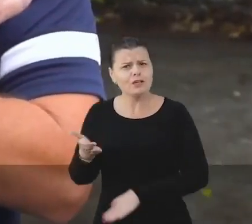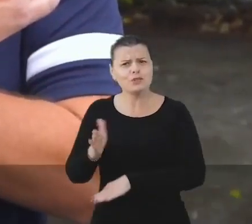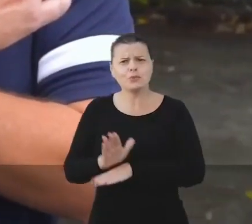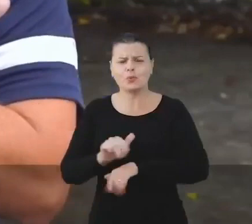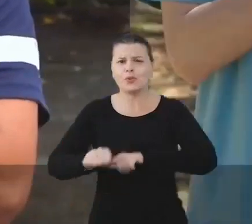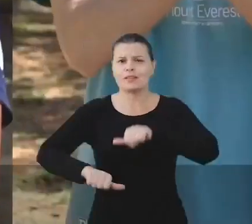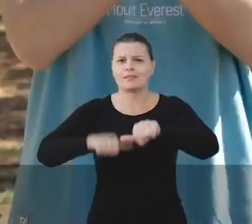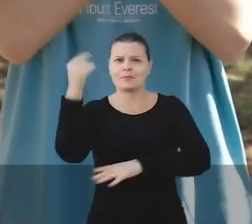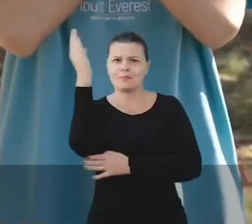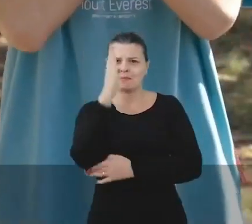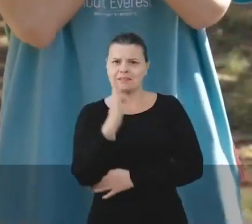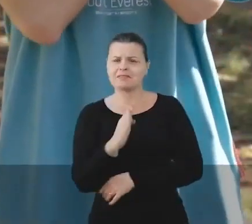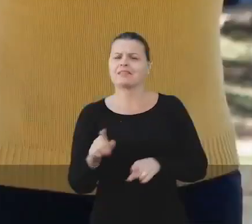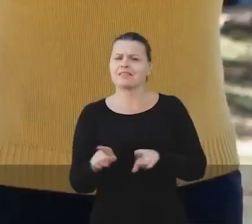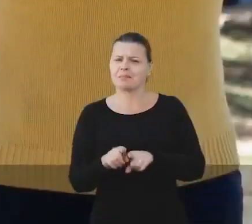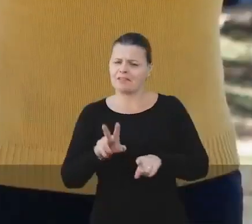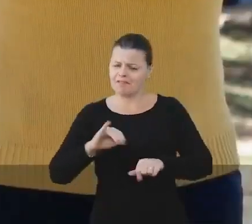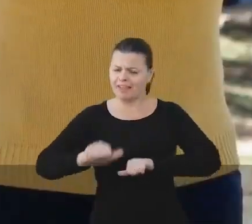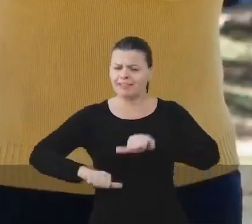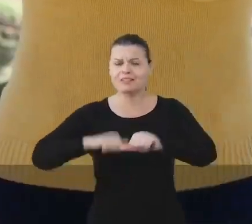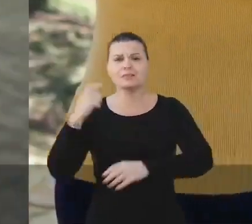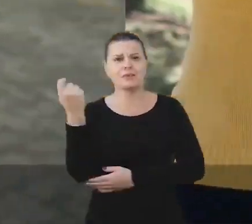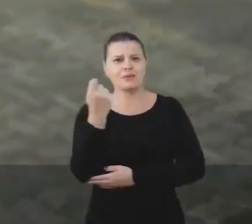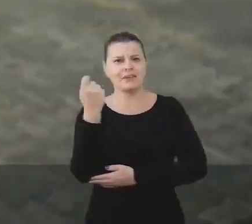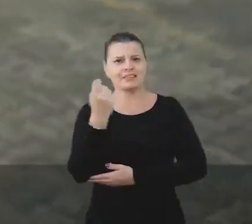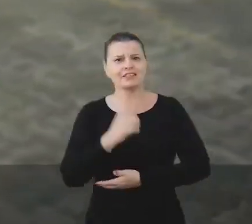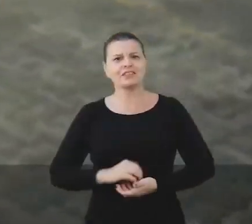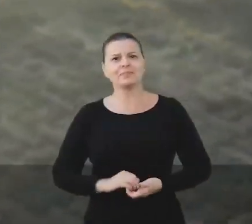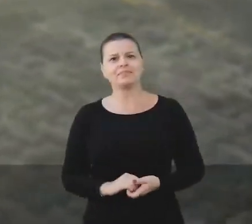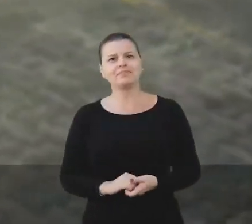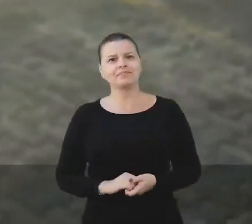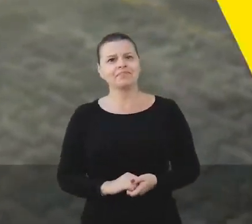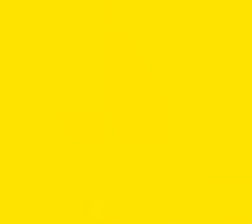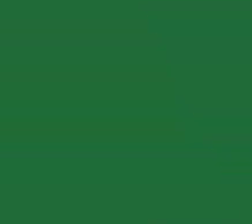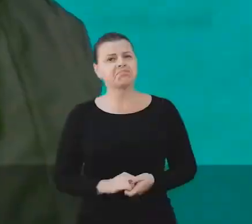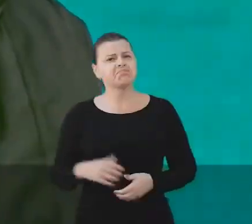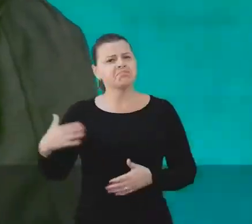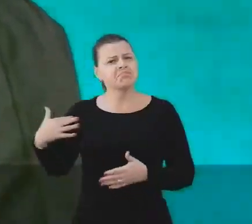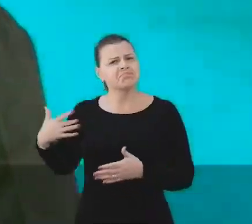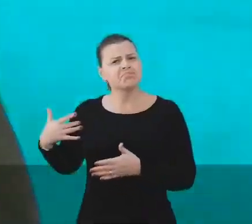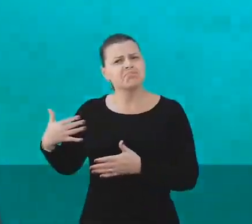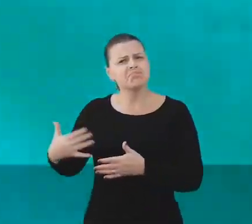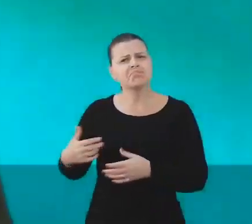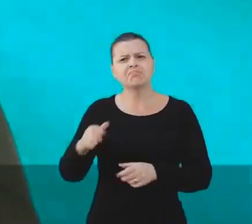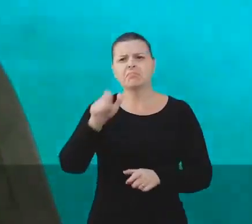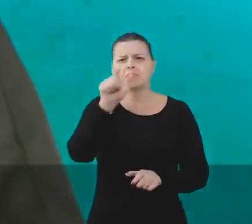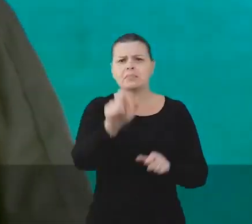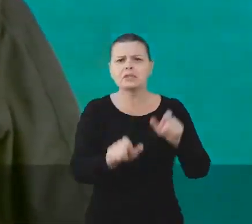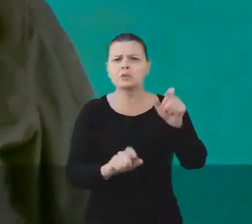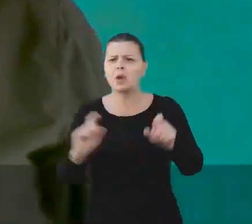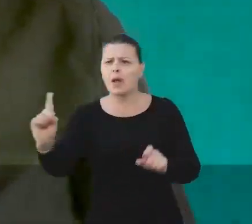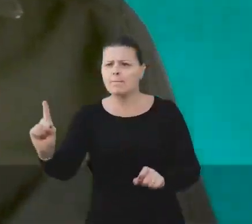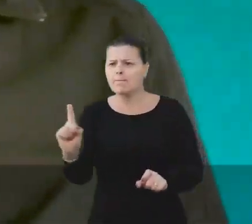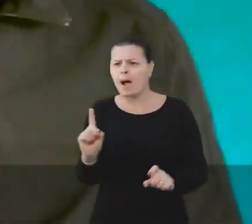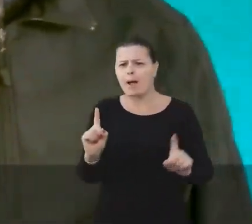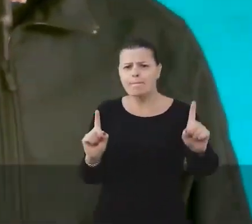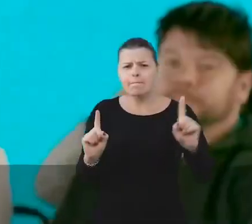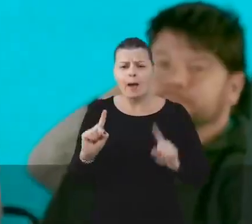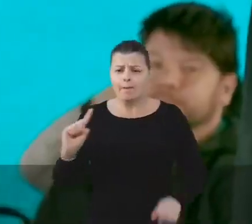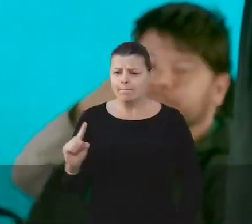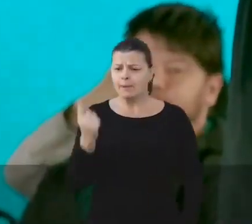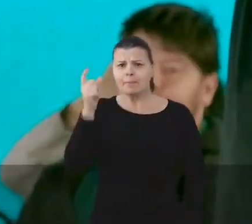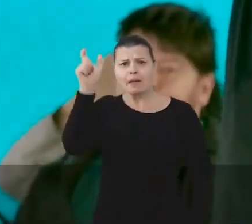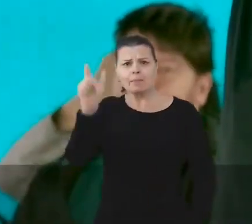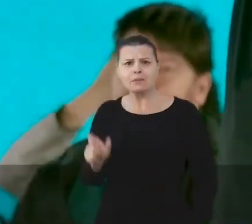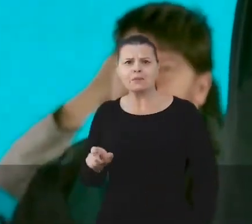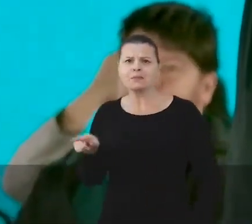a transformar o Brasil e vai transformar o Rio Grande. Onyx Governador. Com o passar do tempo, pessoas foram aglutinando ao nosso lado.